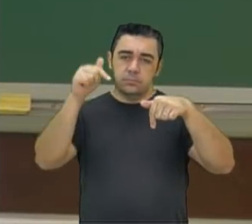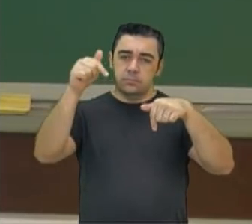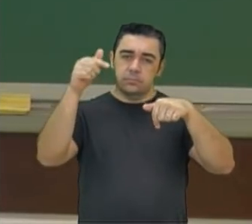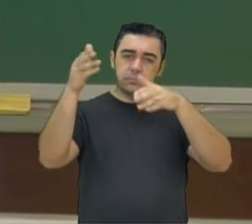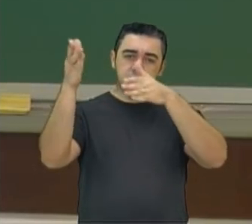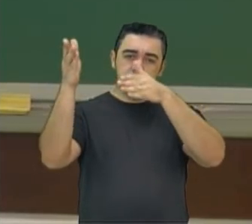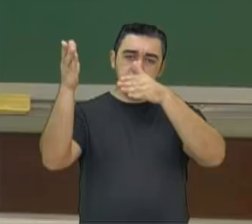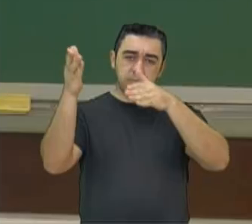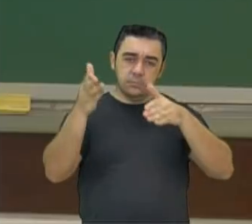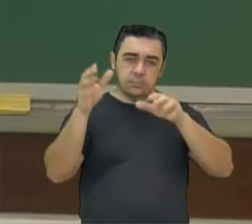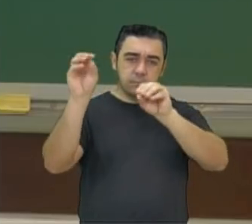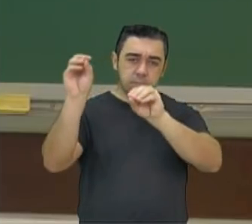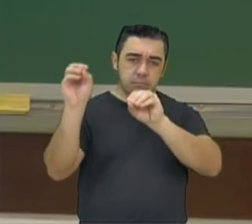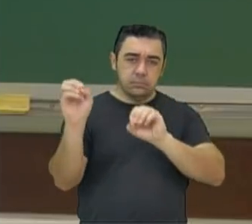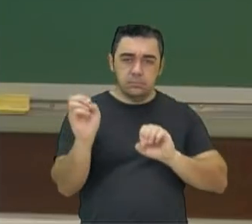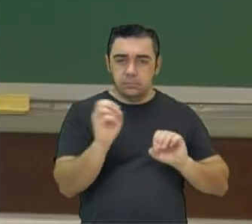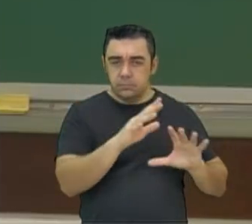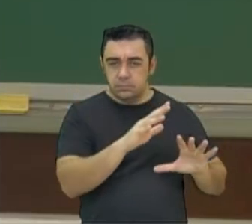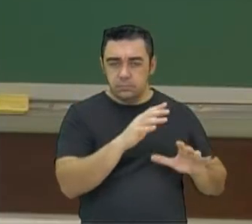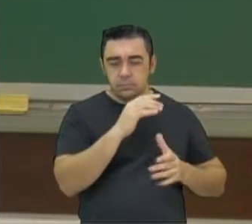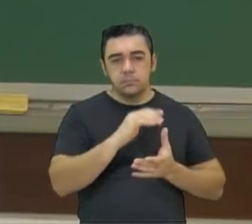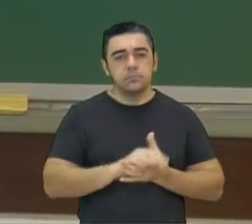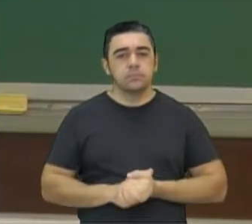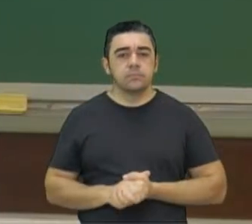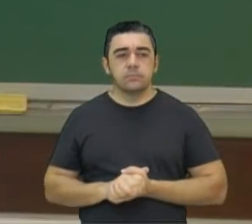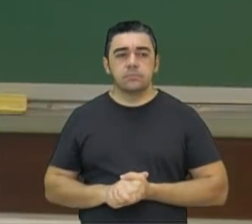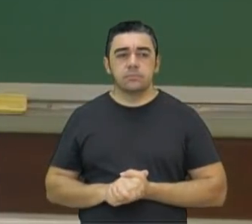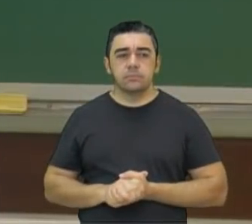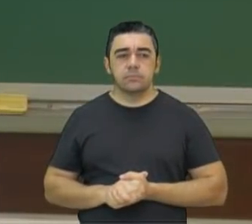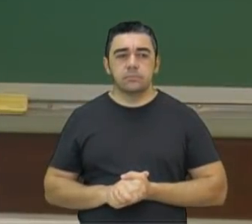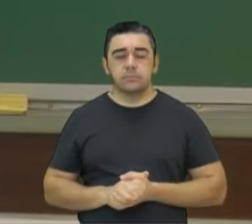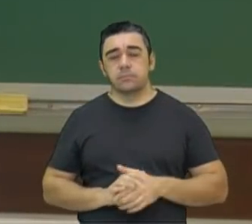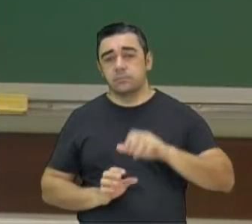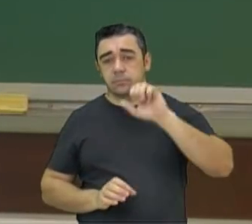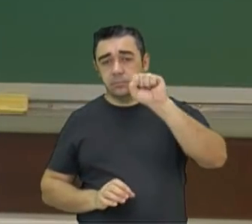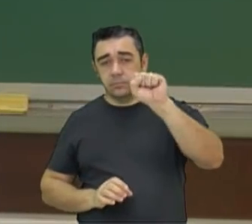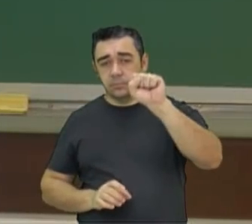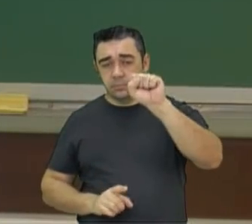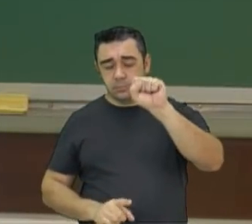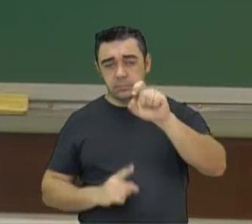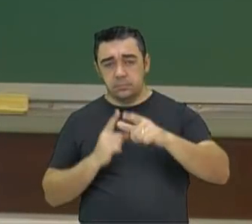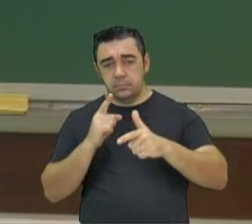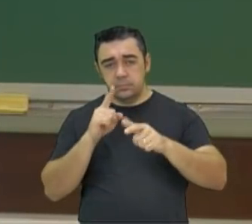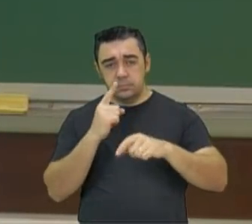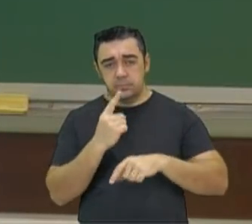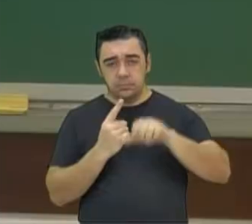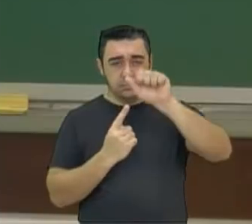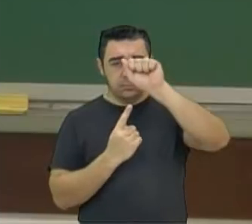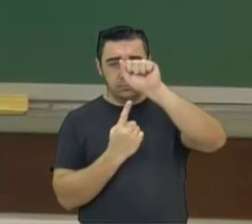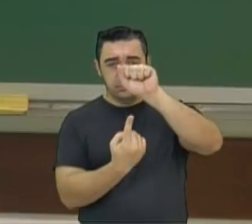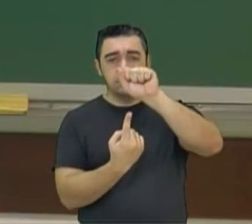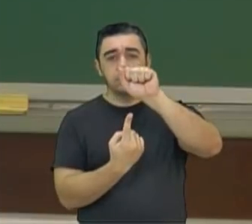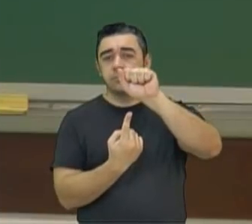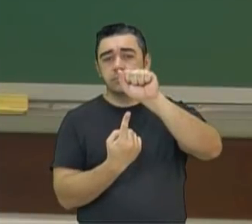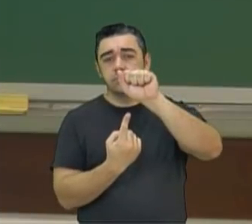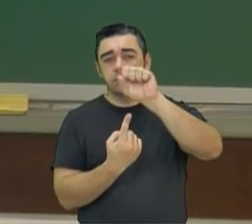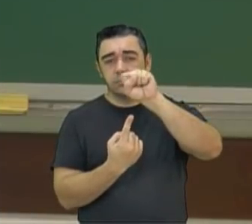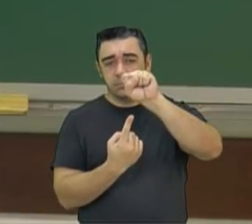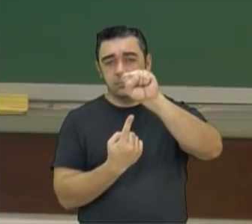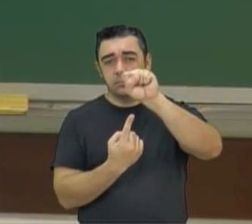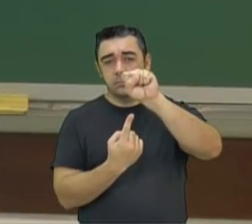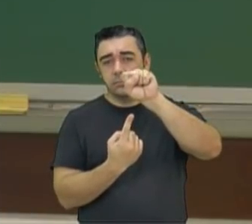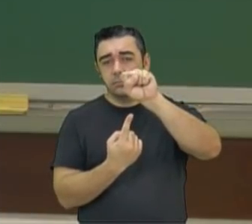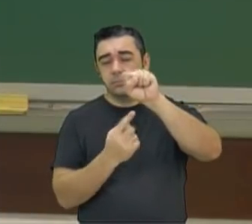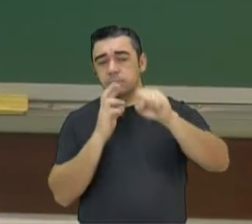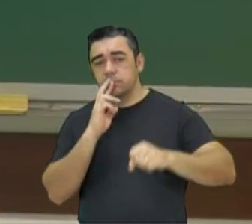fatorial é o mesmo que 8 vezes 7 fatorial divididos por 7 fatorial multiplicado por 1.